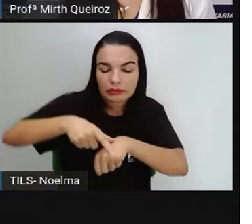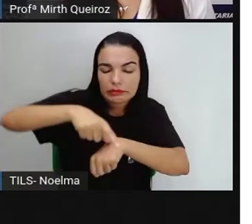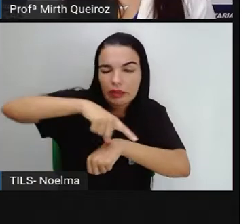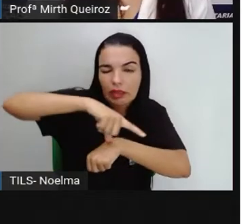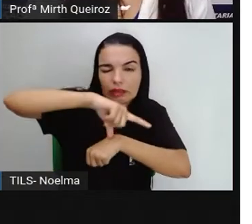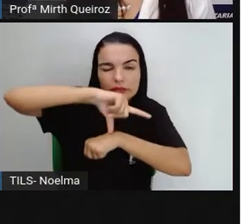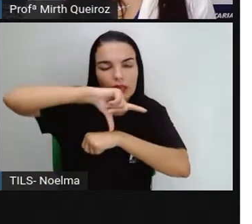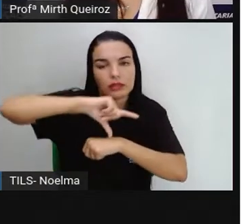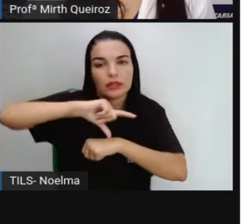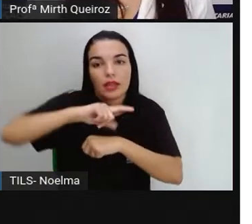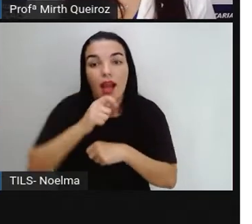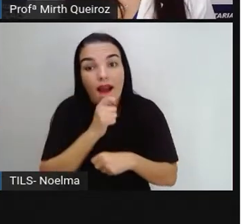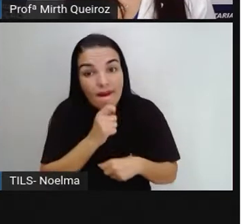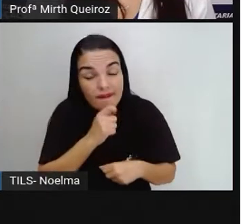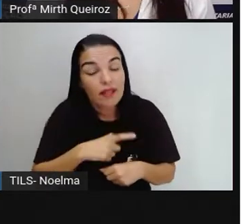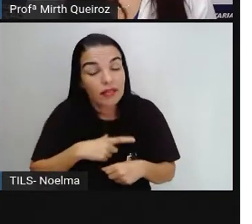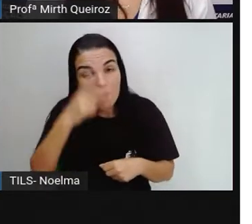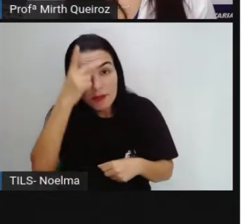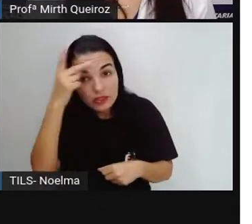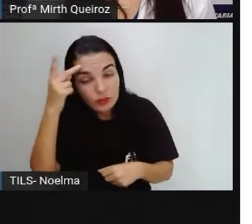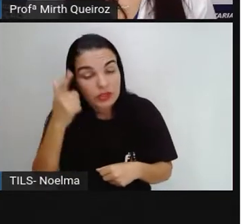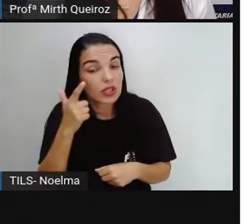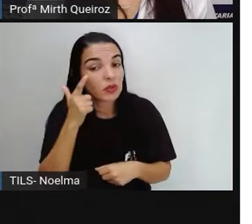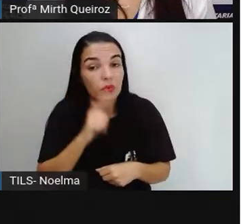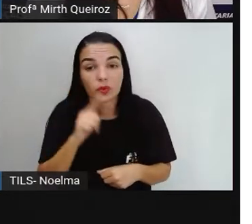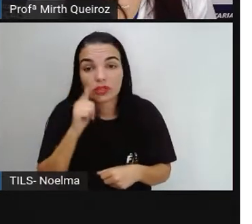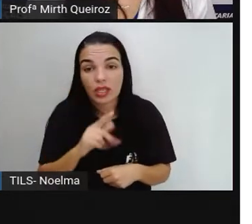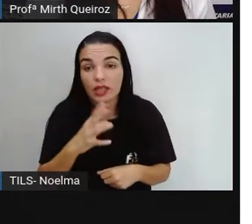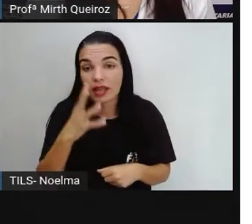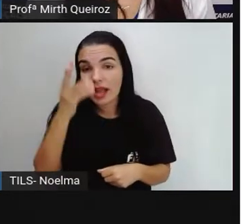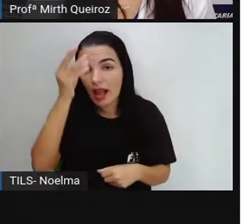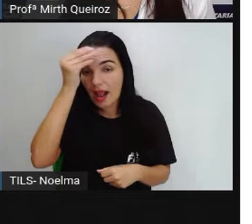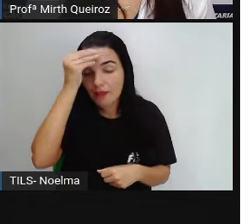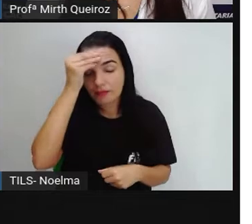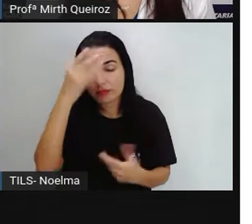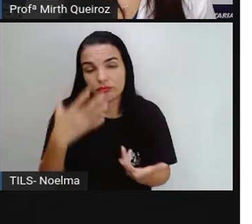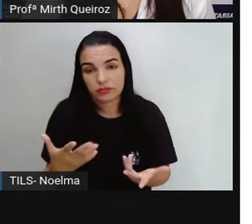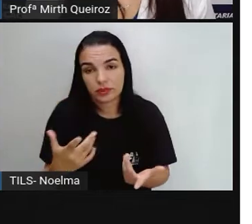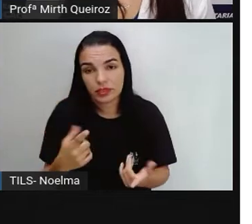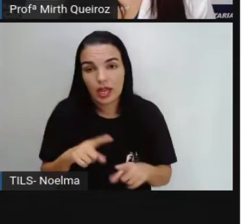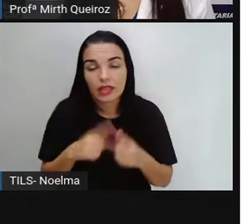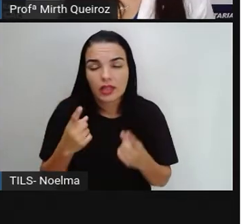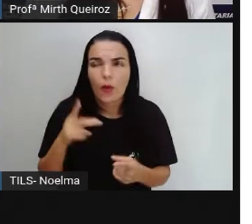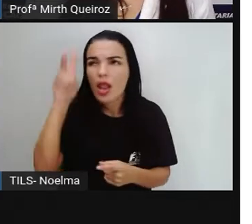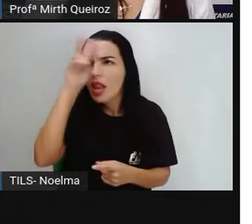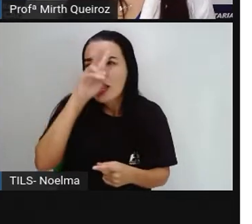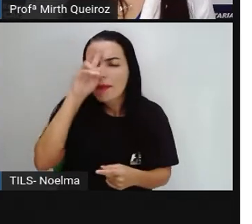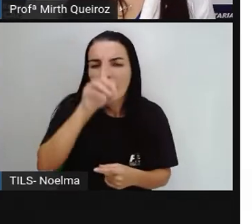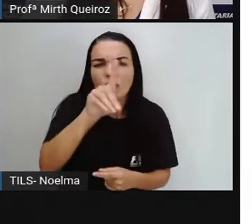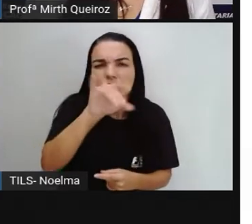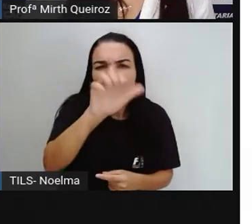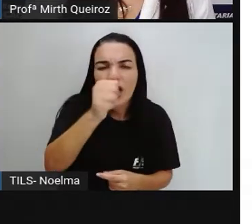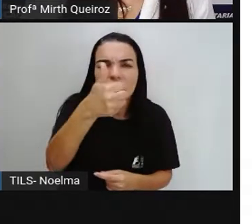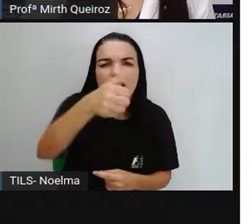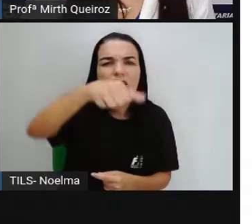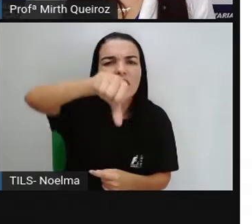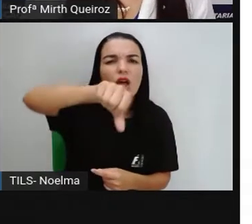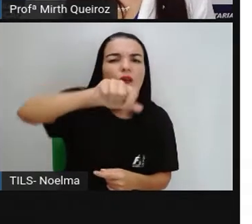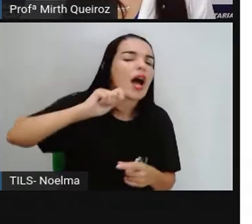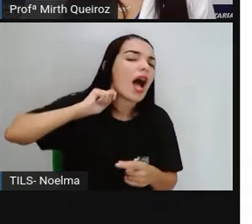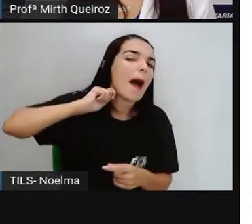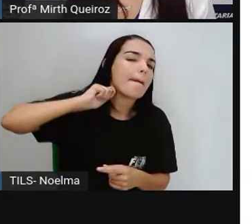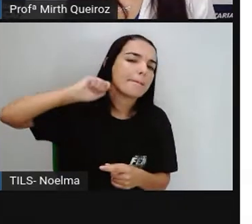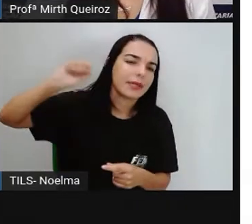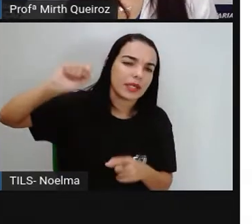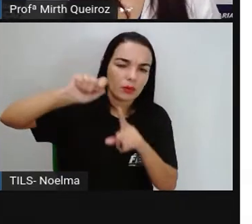muita gente hoje, ignorante. E quando a gente vai lá no dia 19 de abril relembrar essa cultura